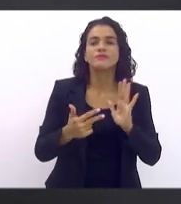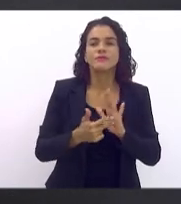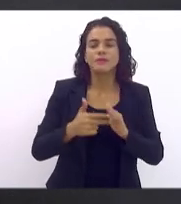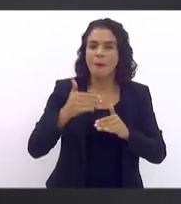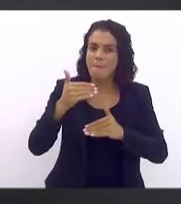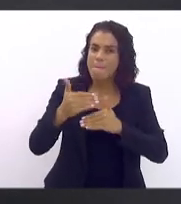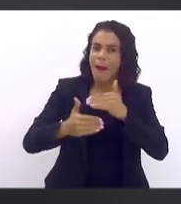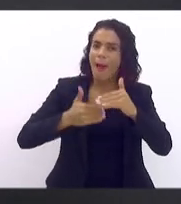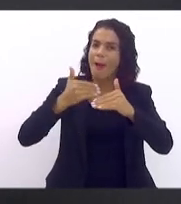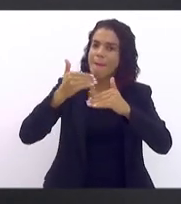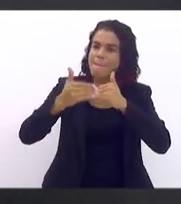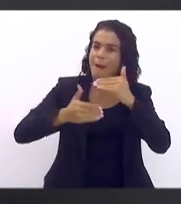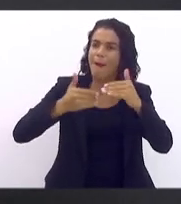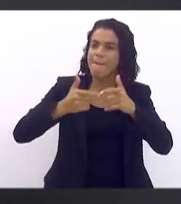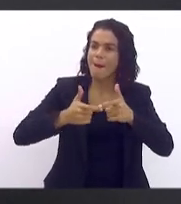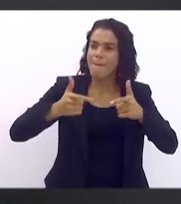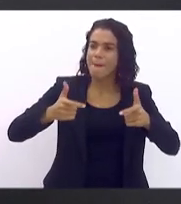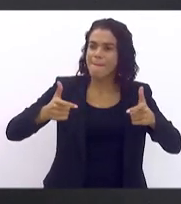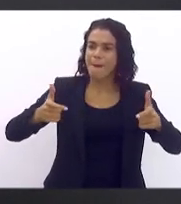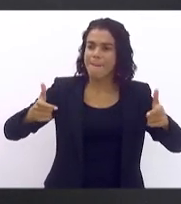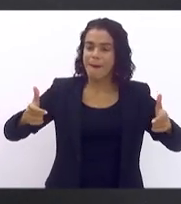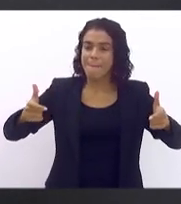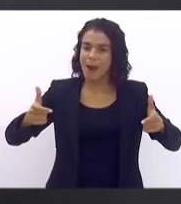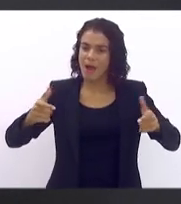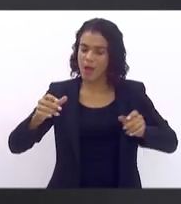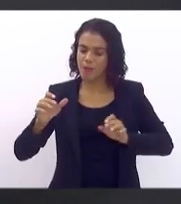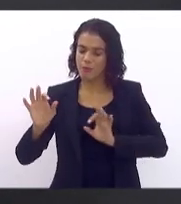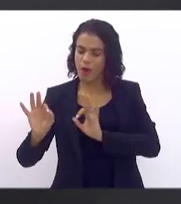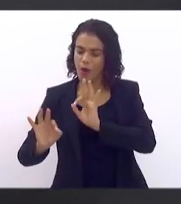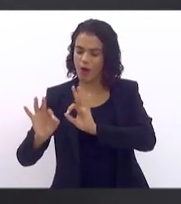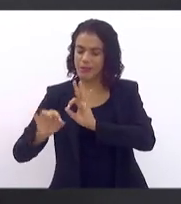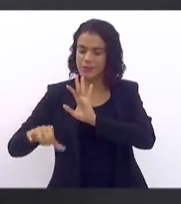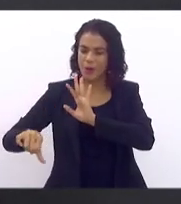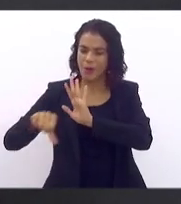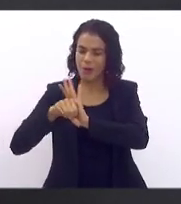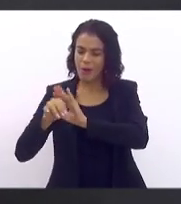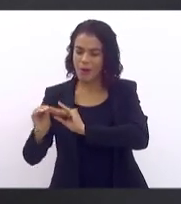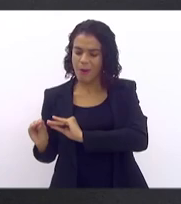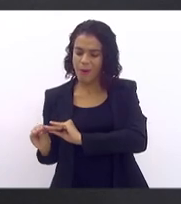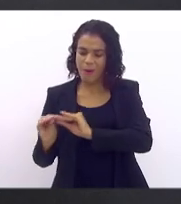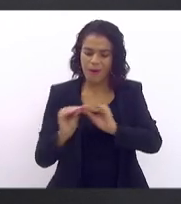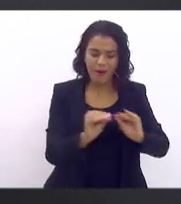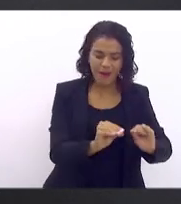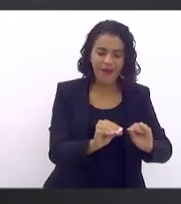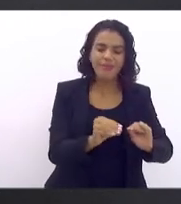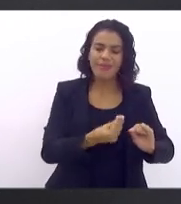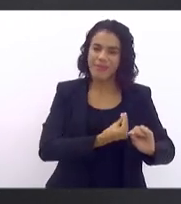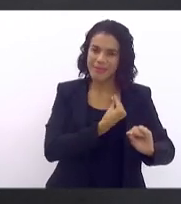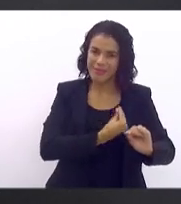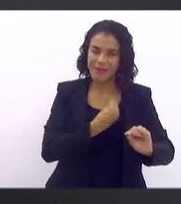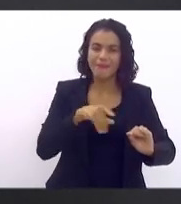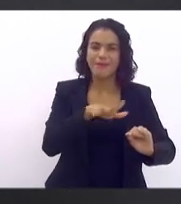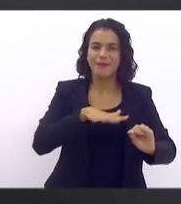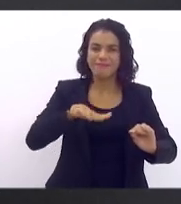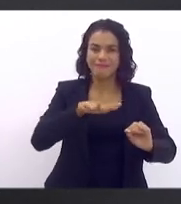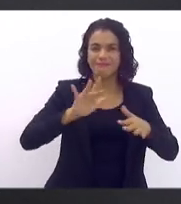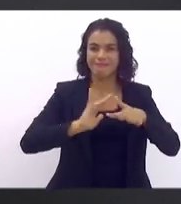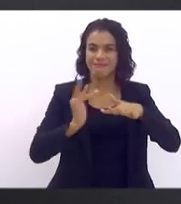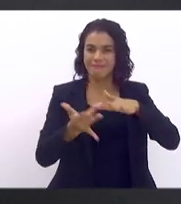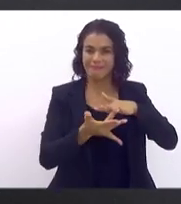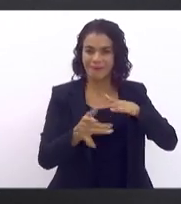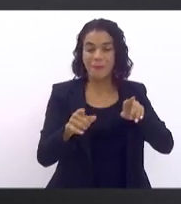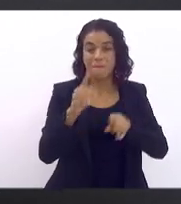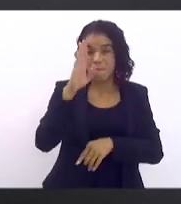vez mais a organização criminosa ela também migra para a rede social, né? E, sobretudo,